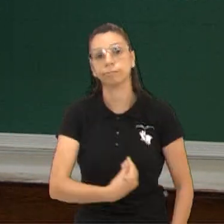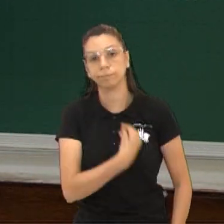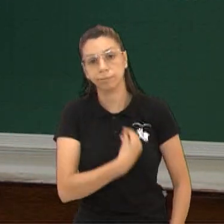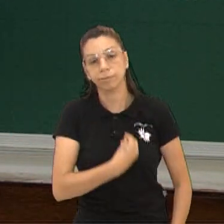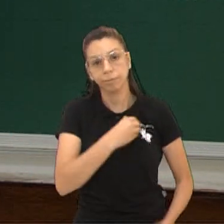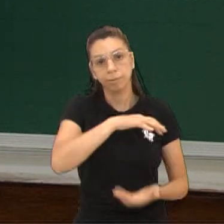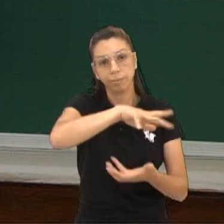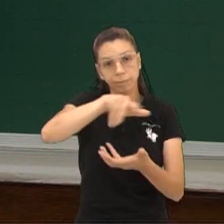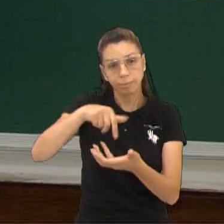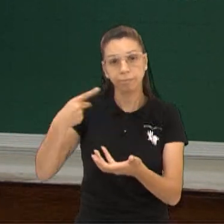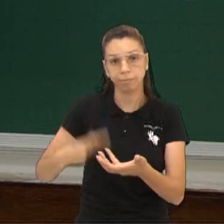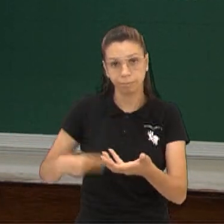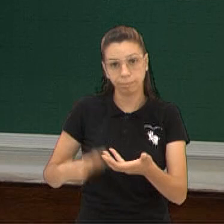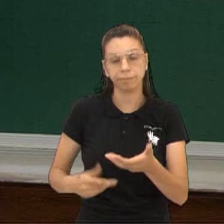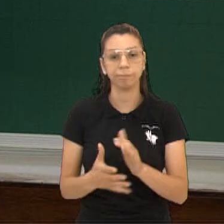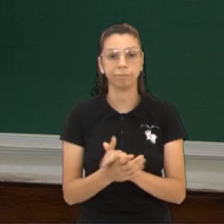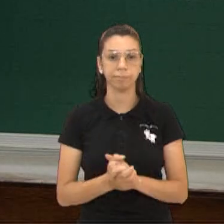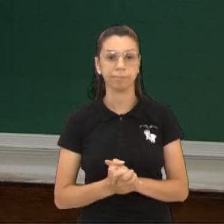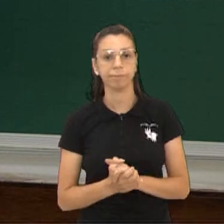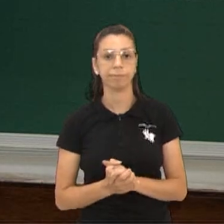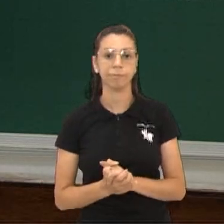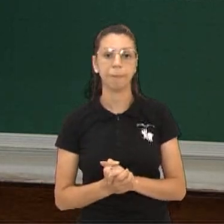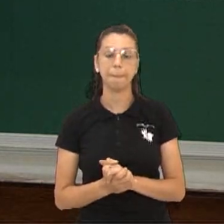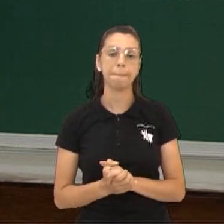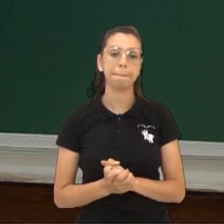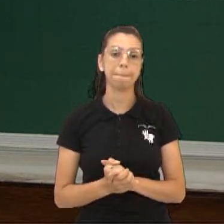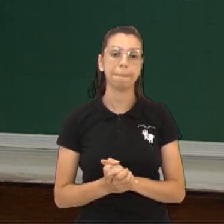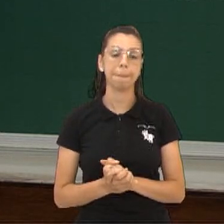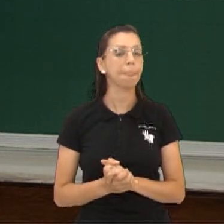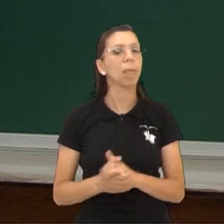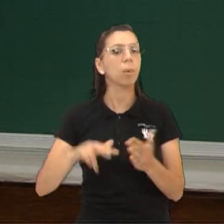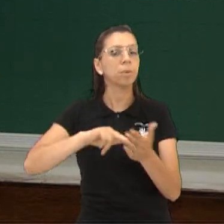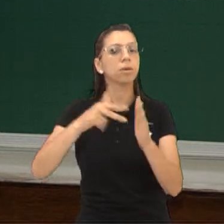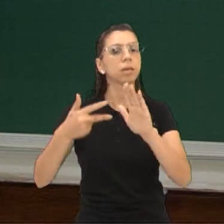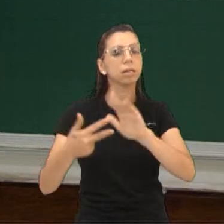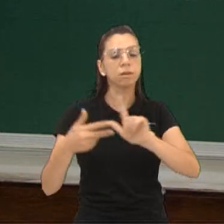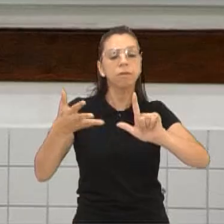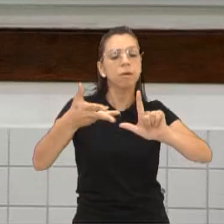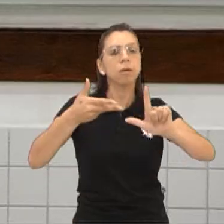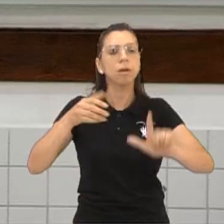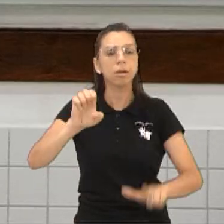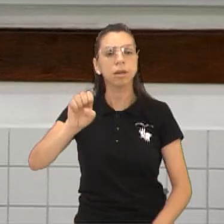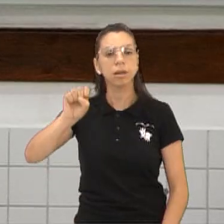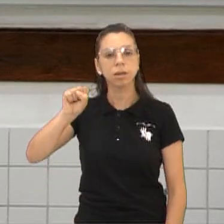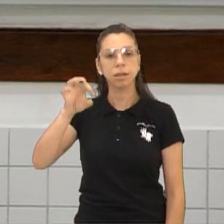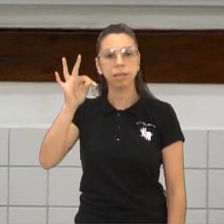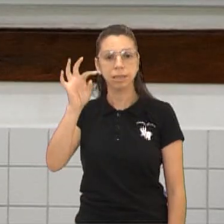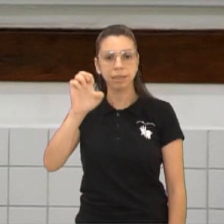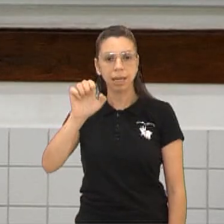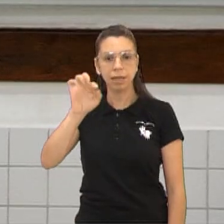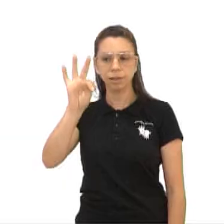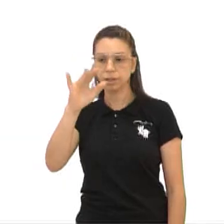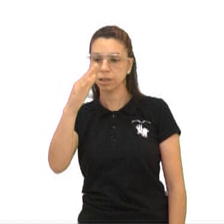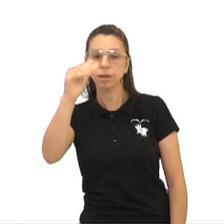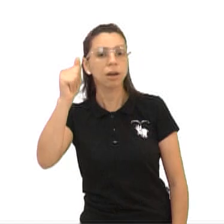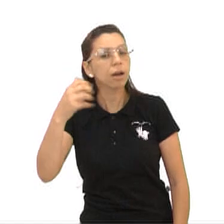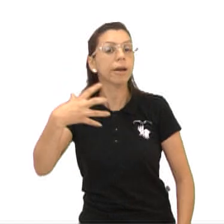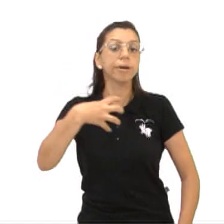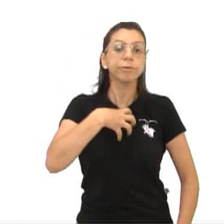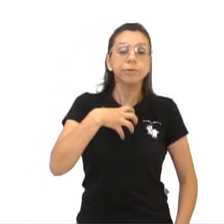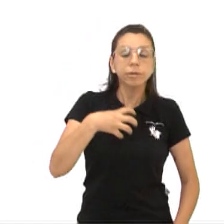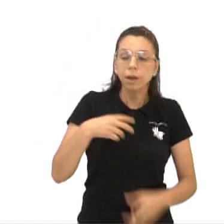Terra. E o que é estética, né? Só para a gente recordar, estética é o modo como